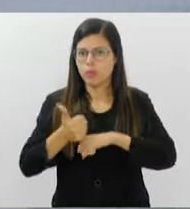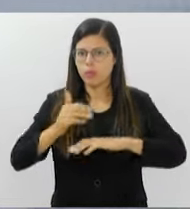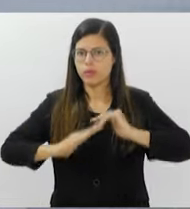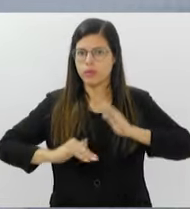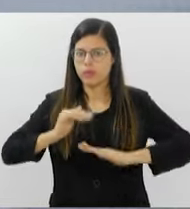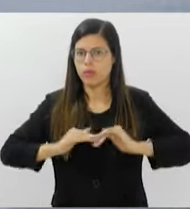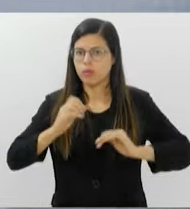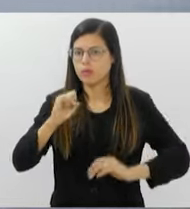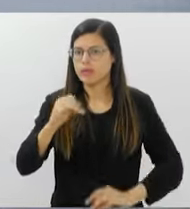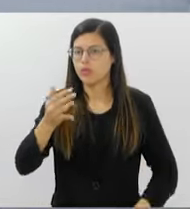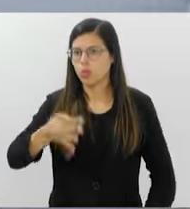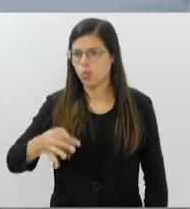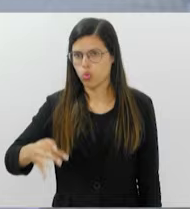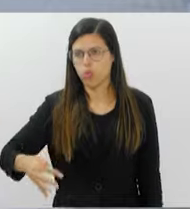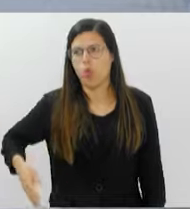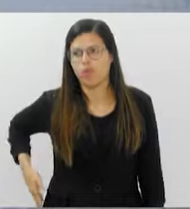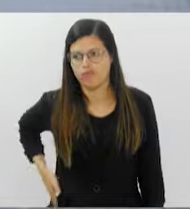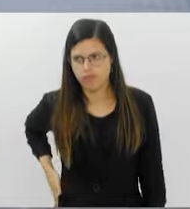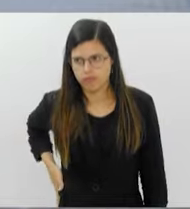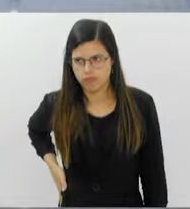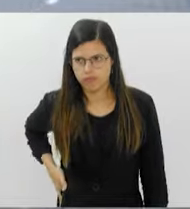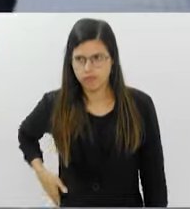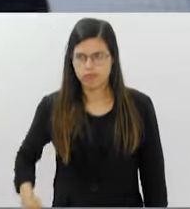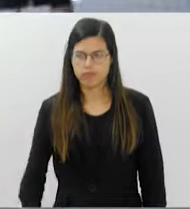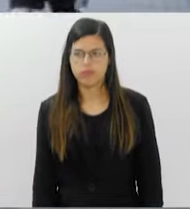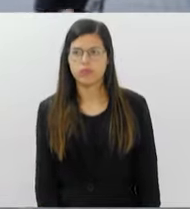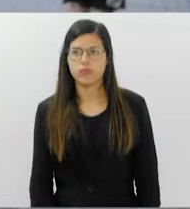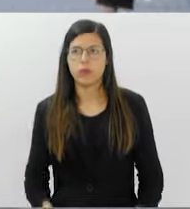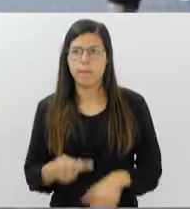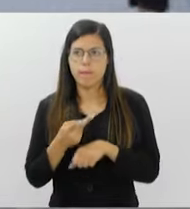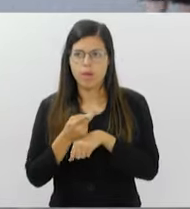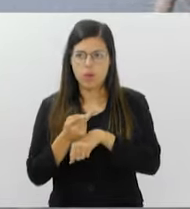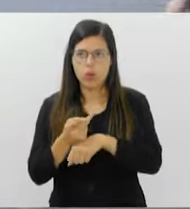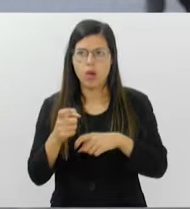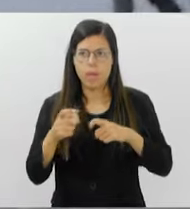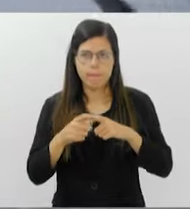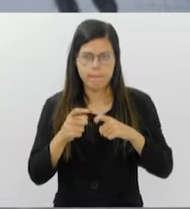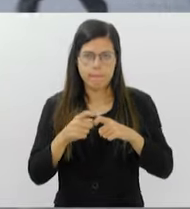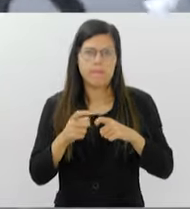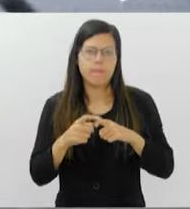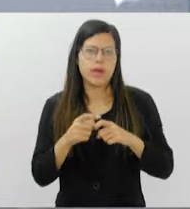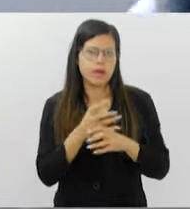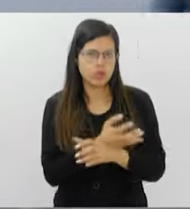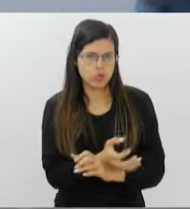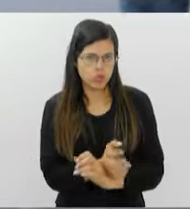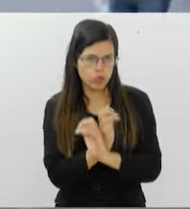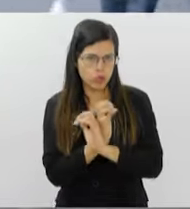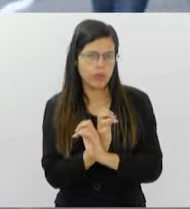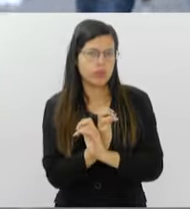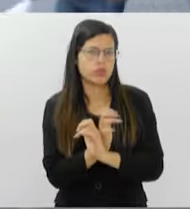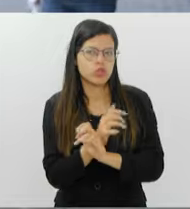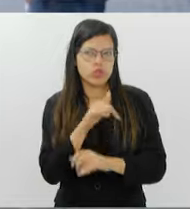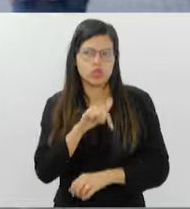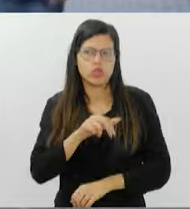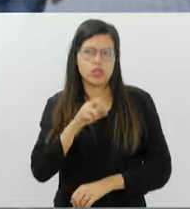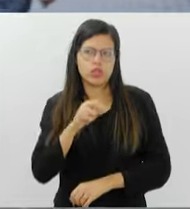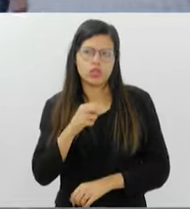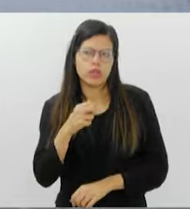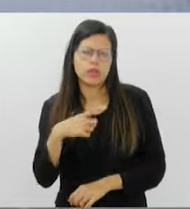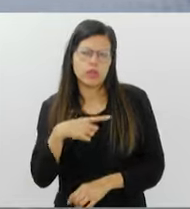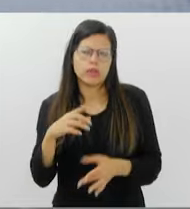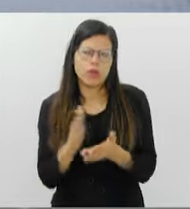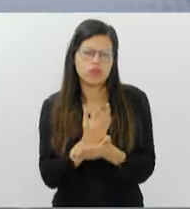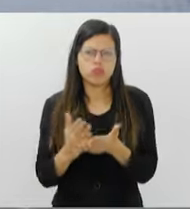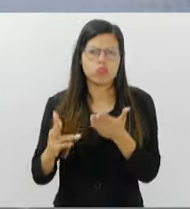dor relacionada à coluna? Procurar sempre um médico de coluna, um especialista em coluna, normalmente é um ortopedista, um neurocirurgião, também tem clínicos da